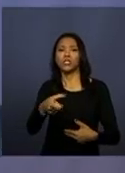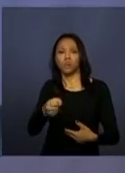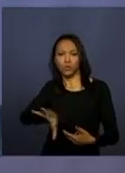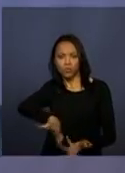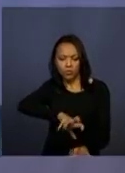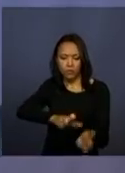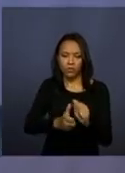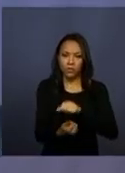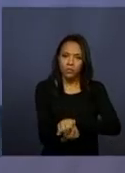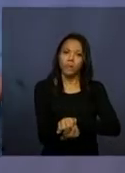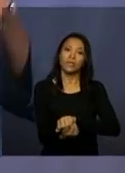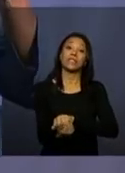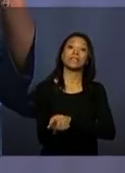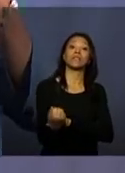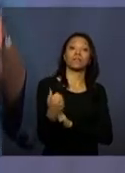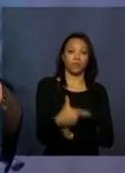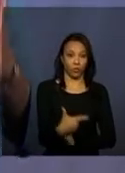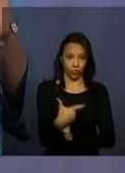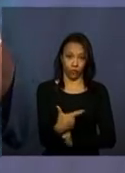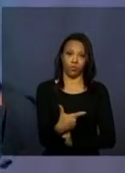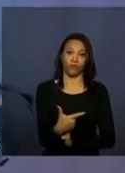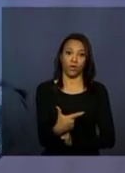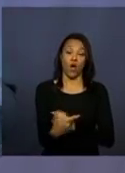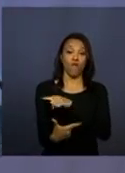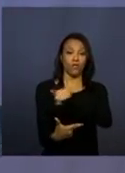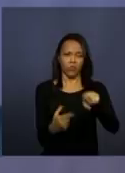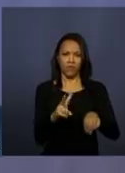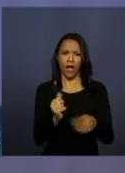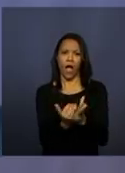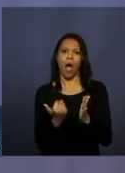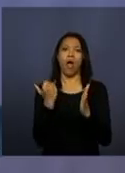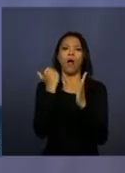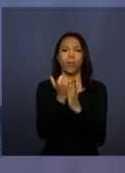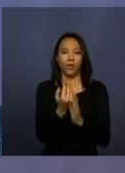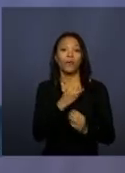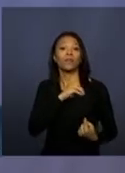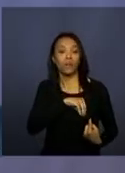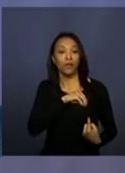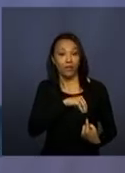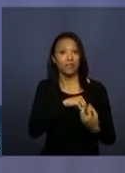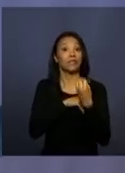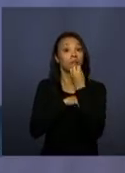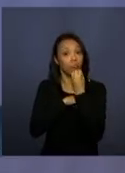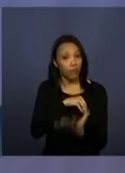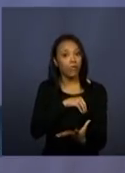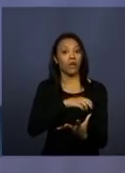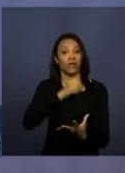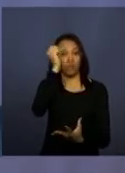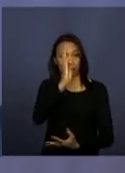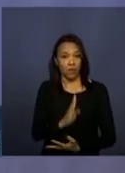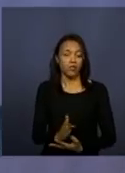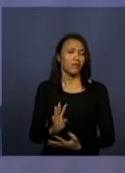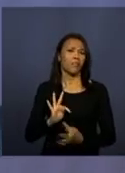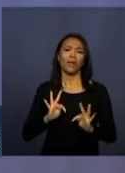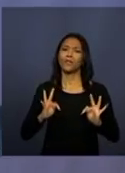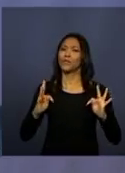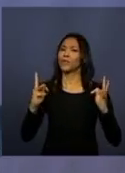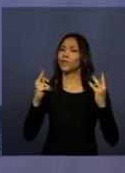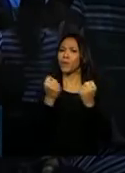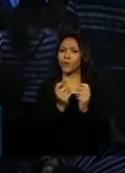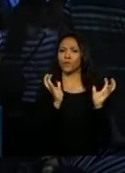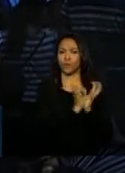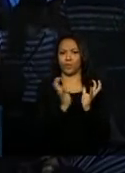vocês terão um aumento de renda. Isso é bom para o Brasil, para todas as classes